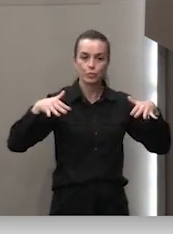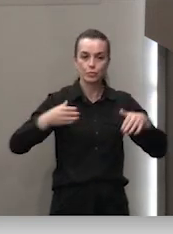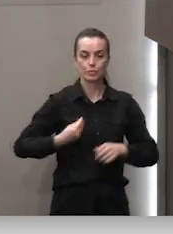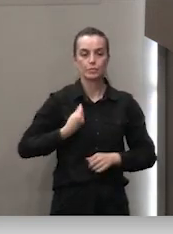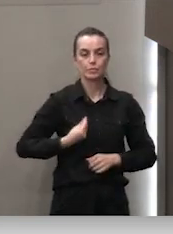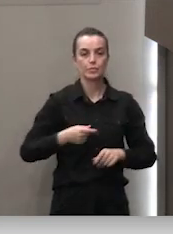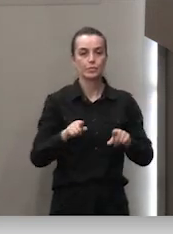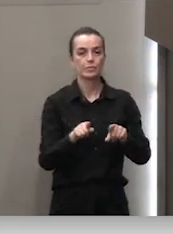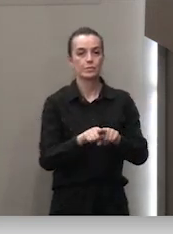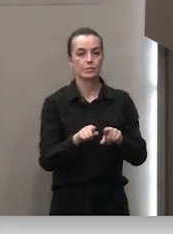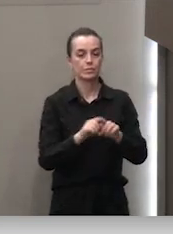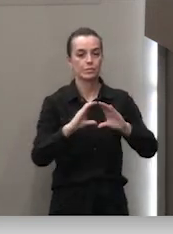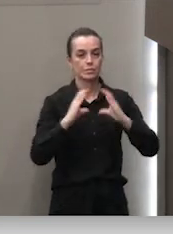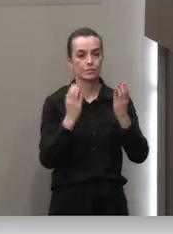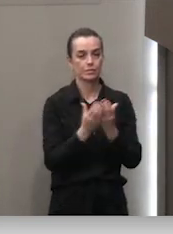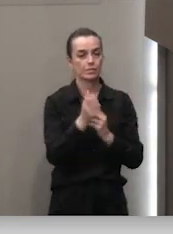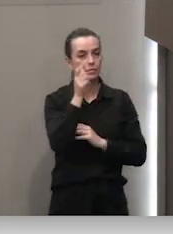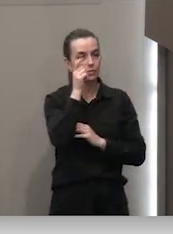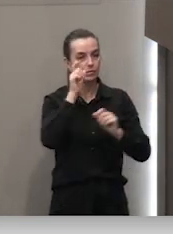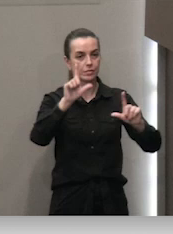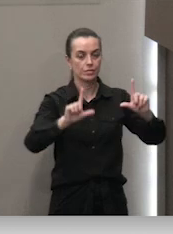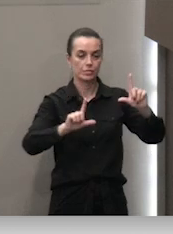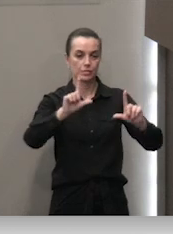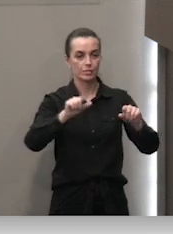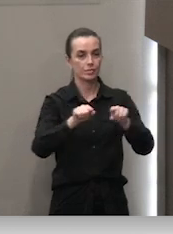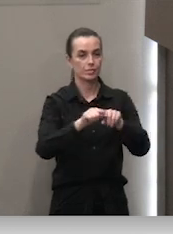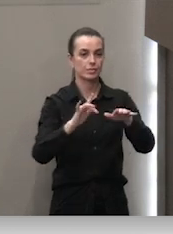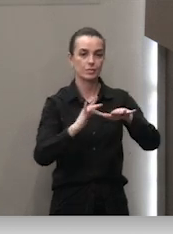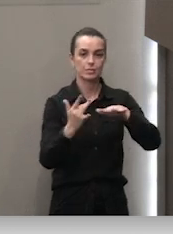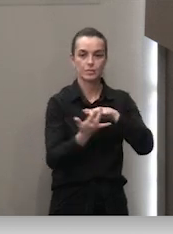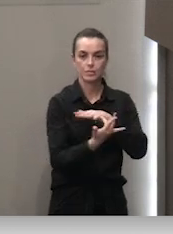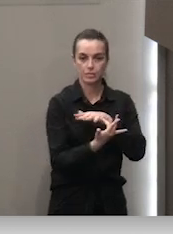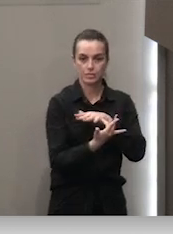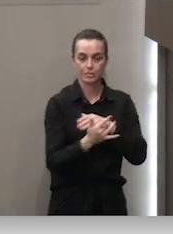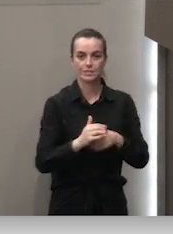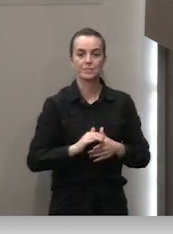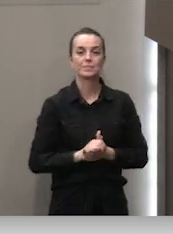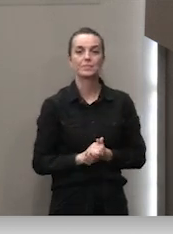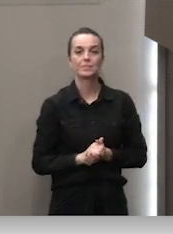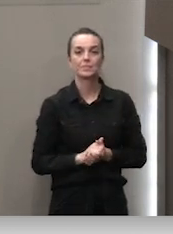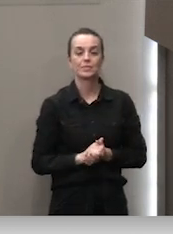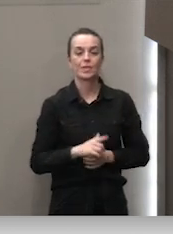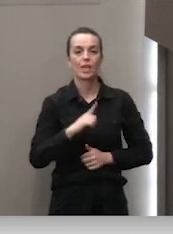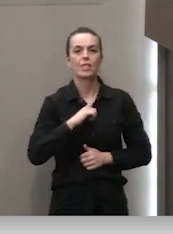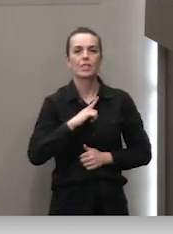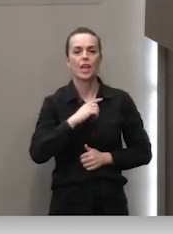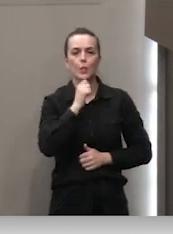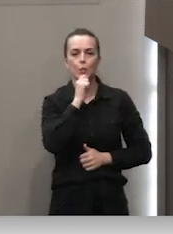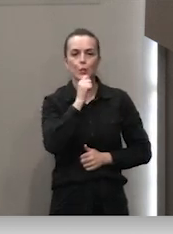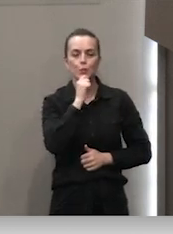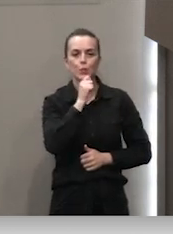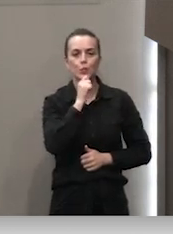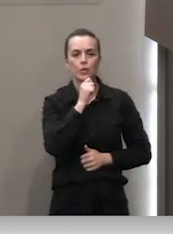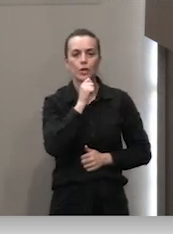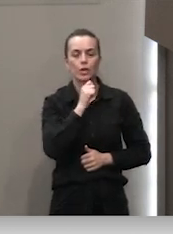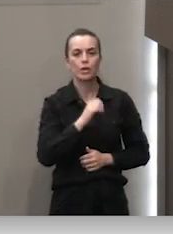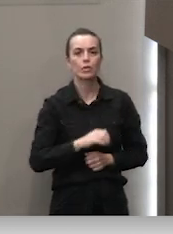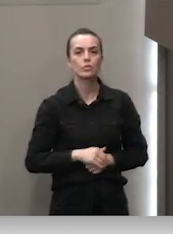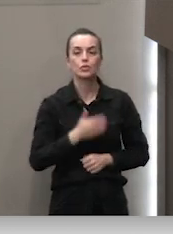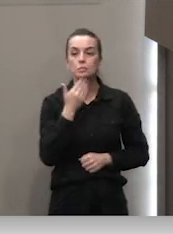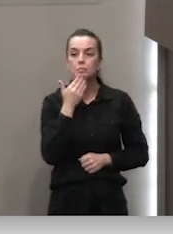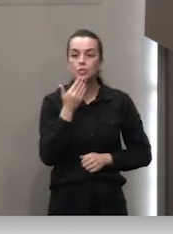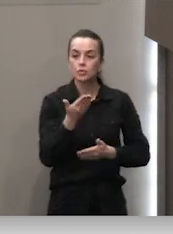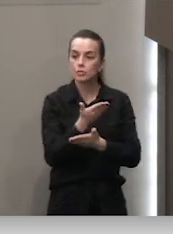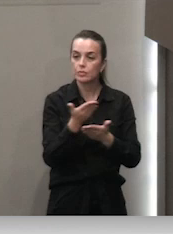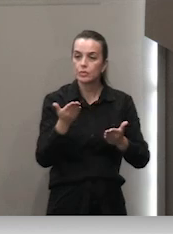redes sociais, pela TV Câmara. Quero já pedir para o Miquéias colocar um áudio ali, Miquéias, e pedir que os nossos colegas